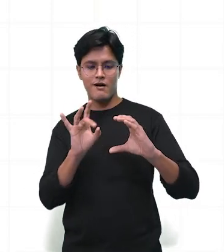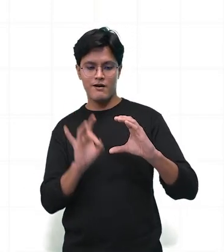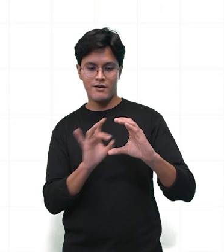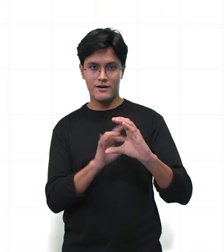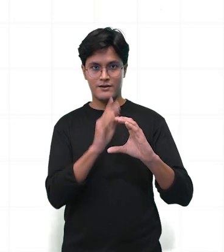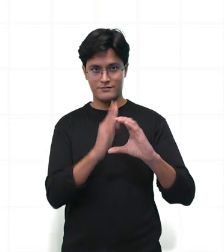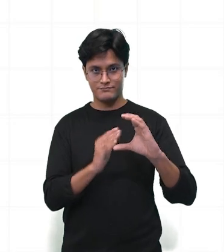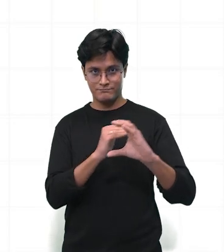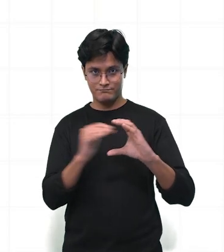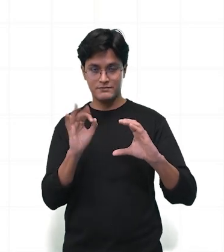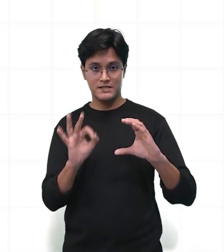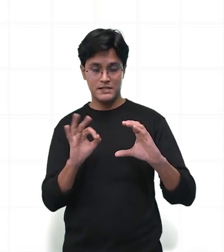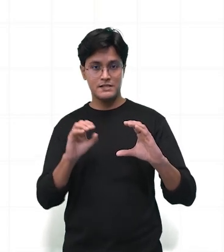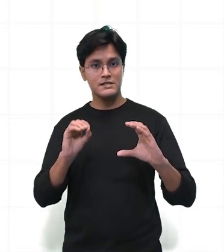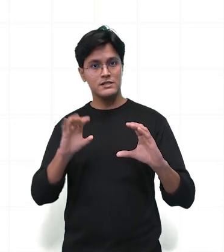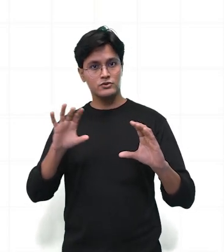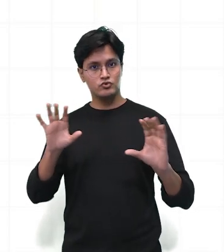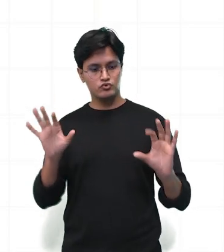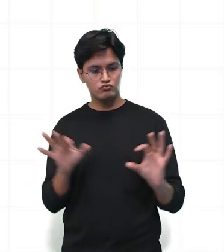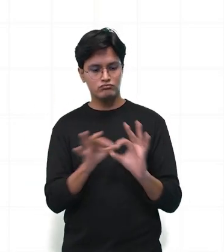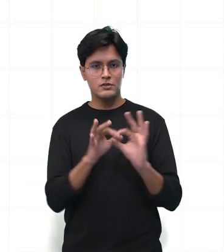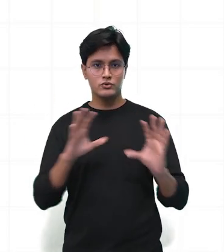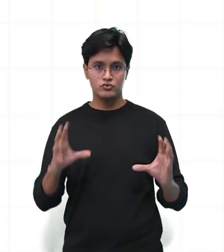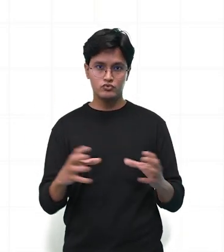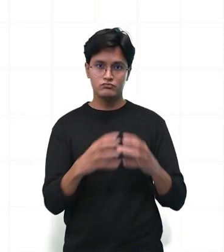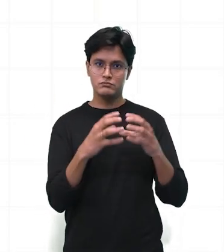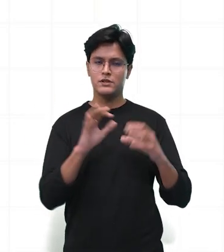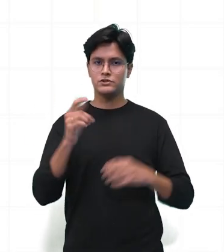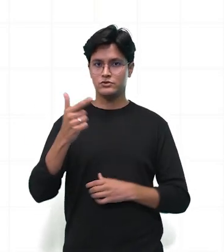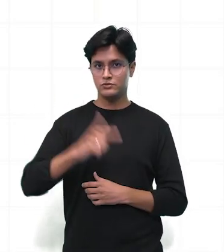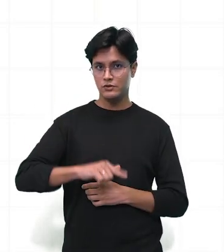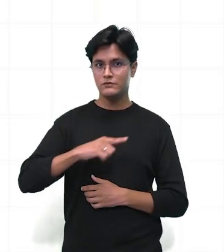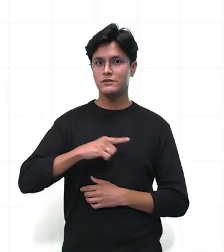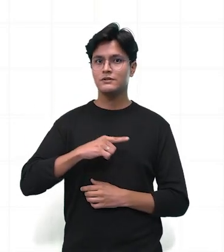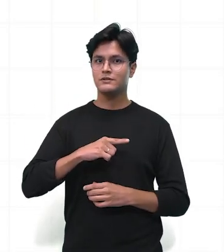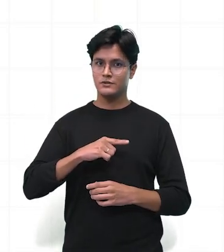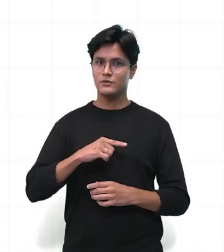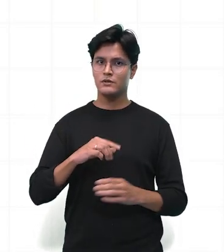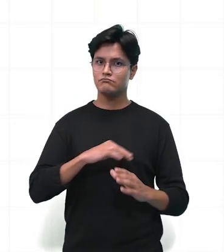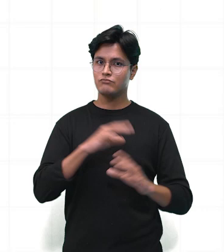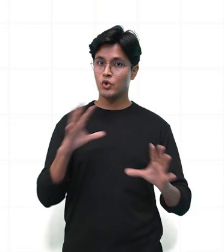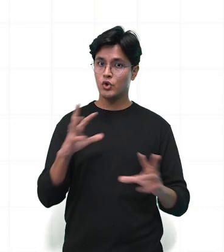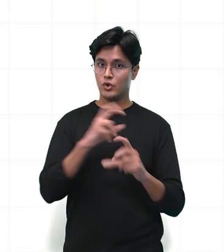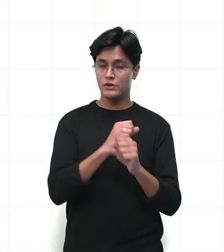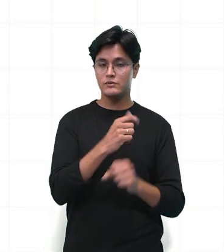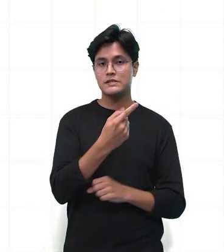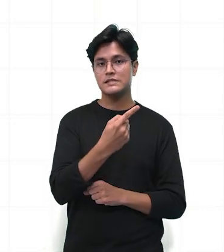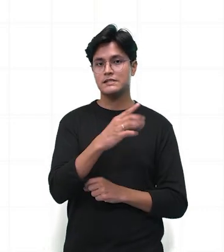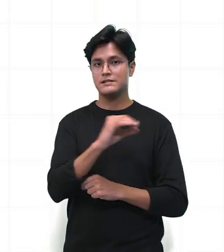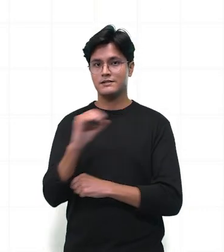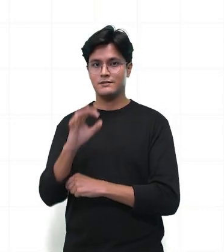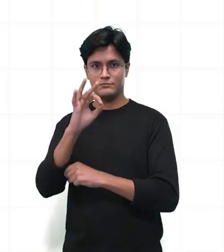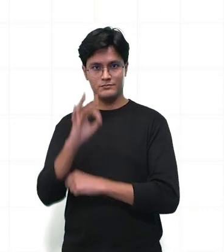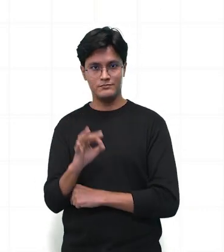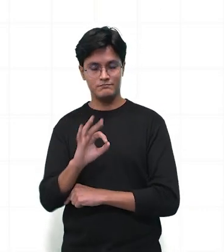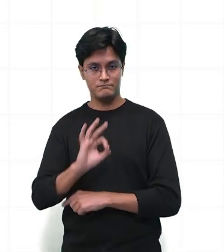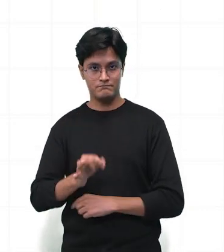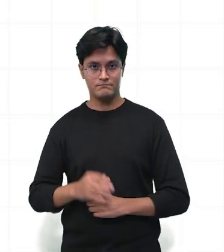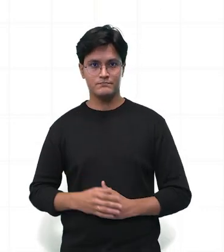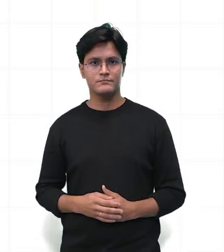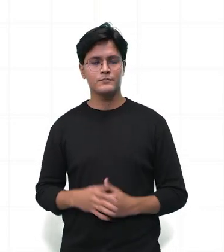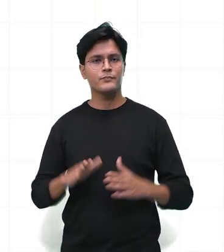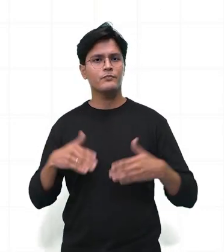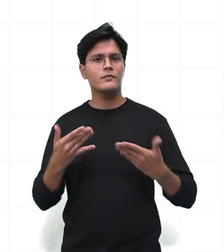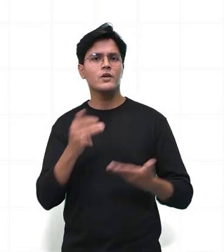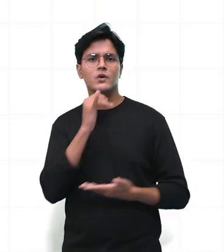junta as 4 partes novamente, você tem um total de 100%. E assim por diante. Tudo bem? Então veja, olha esse exemplo aqui, ó.